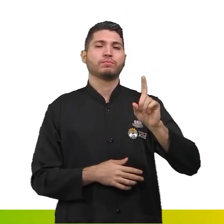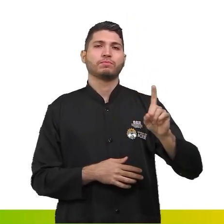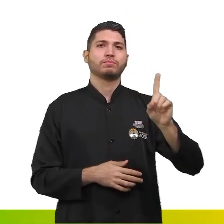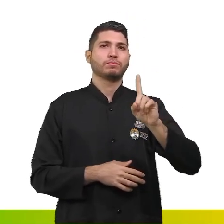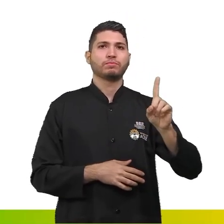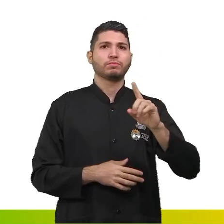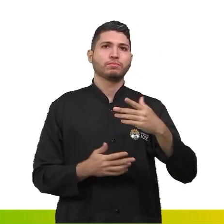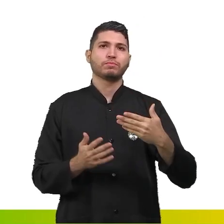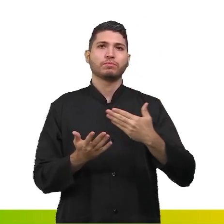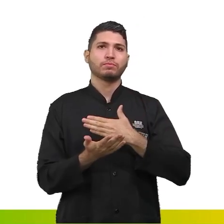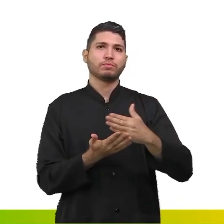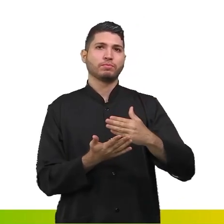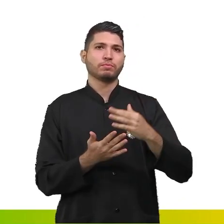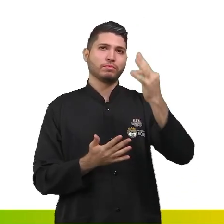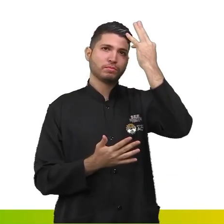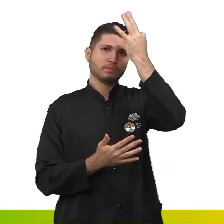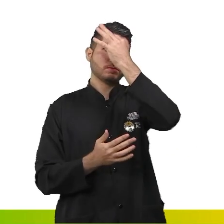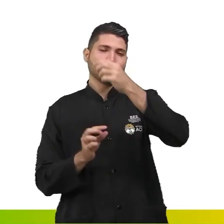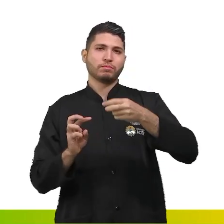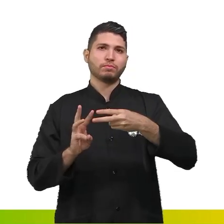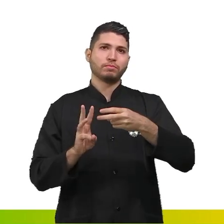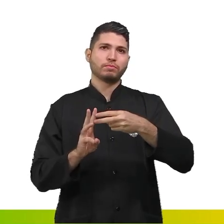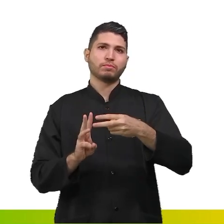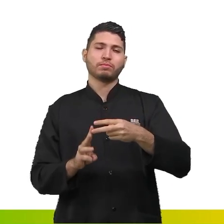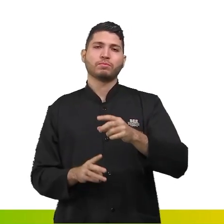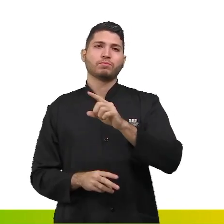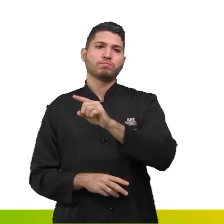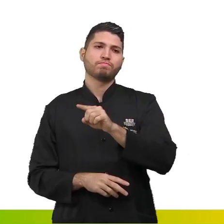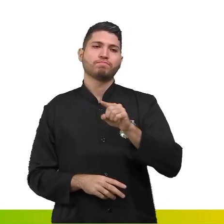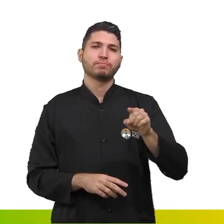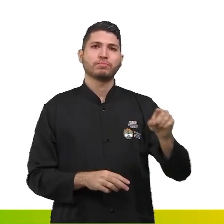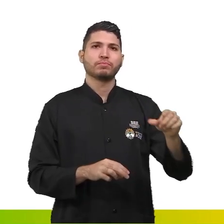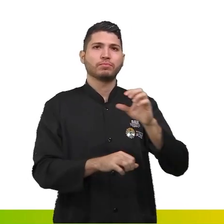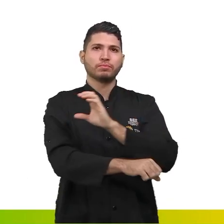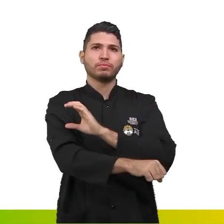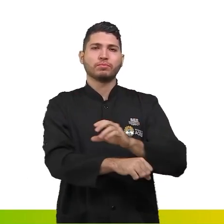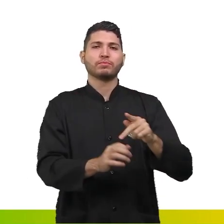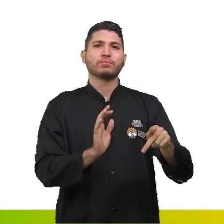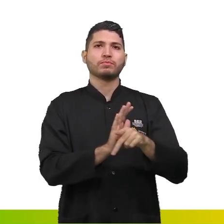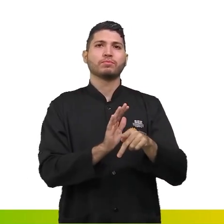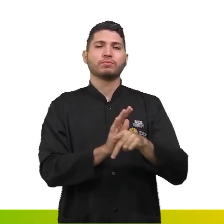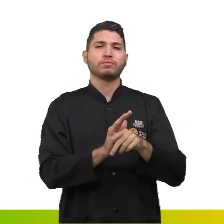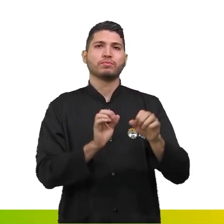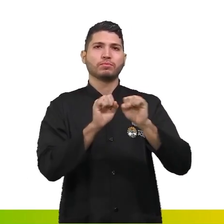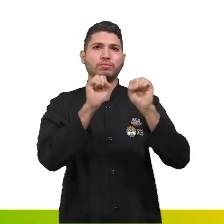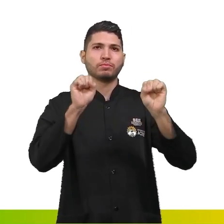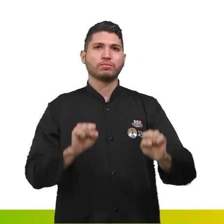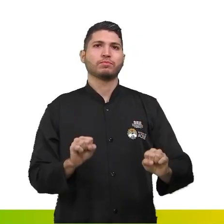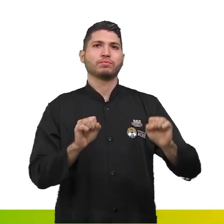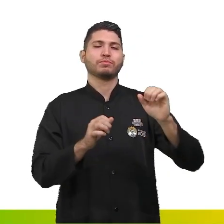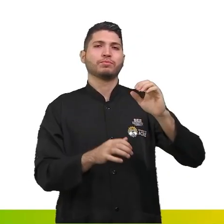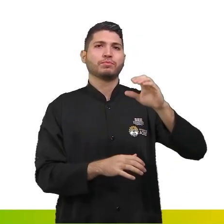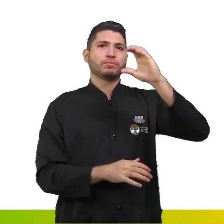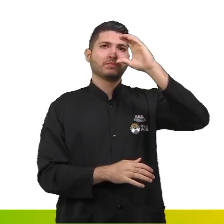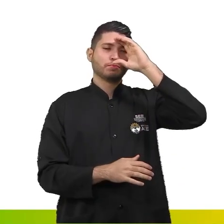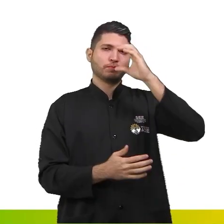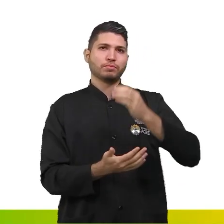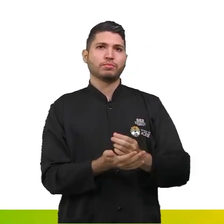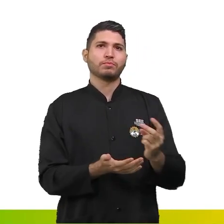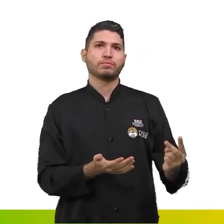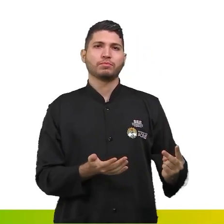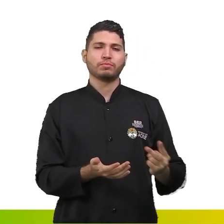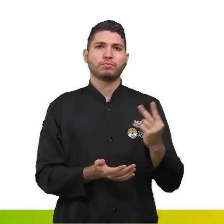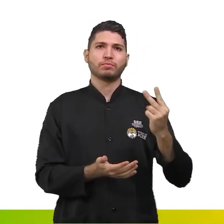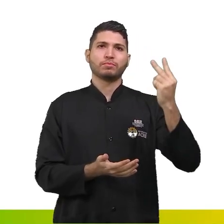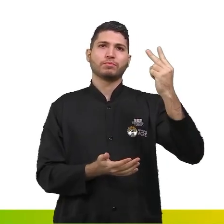indígena. Cada cultura indígena possui seu próprio sistema de crenças e valores, frequentemente